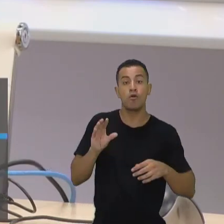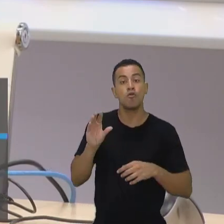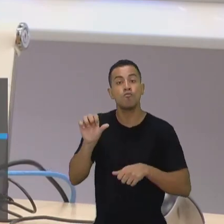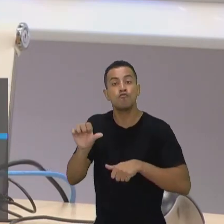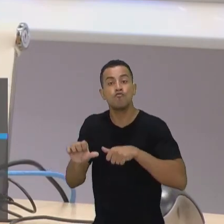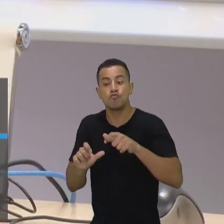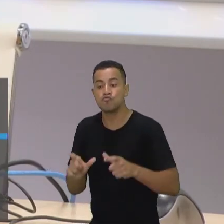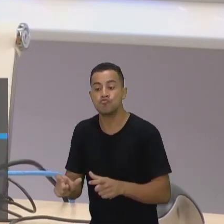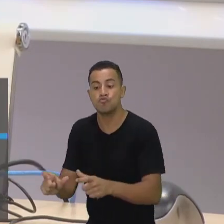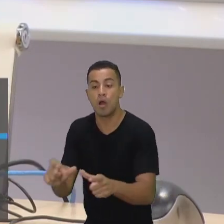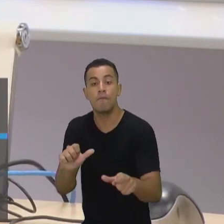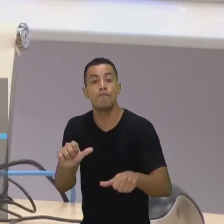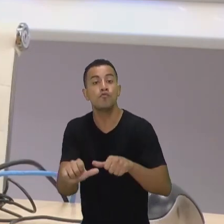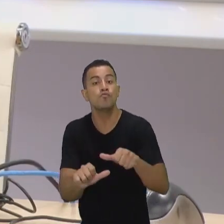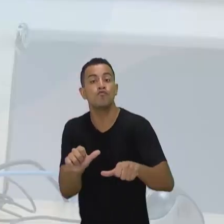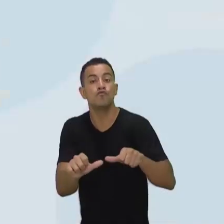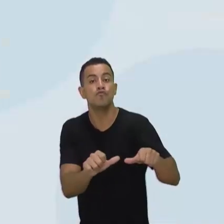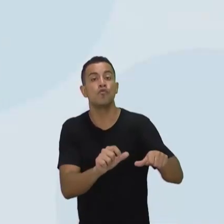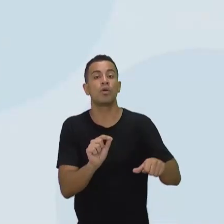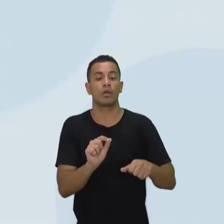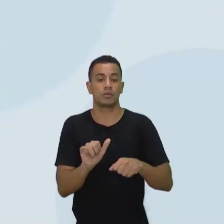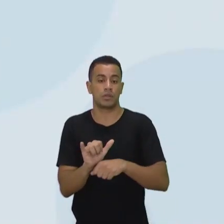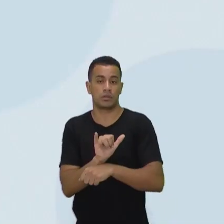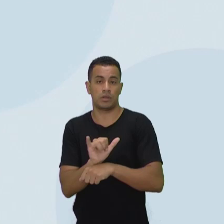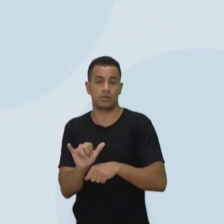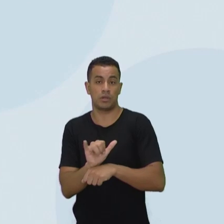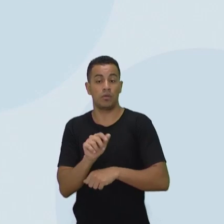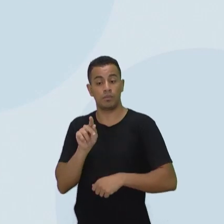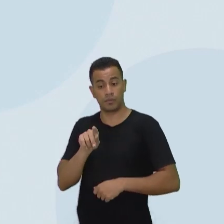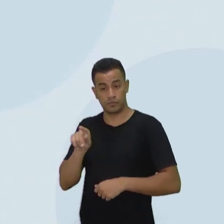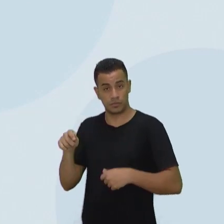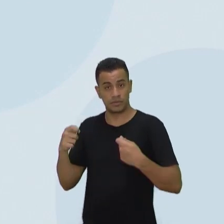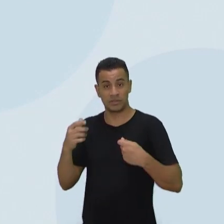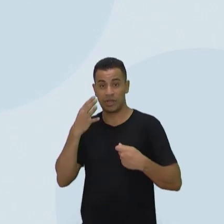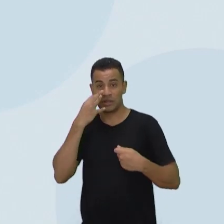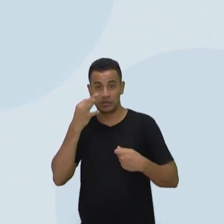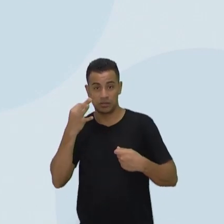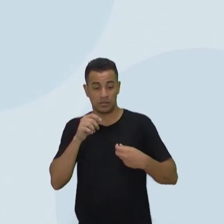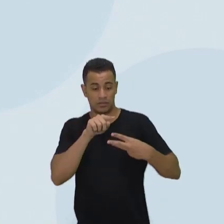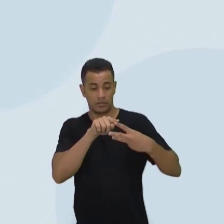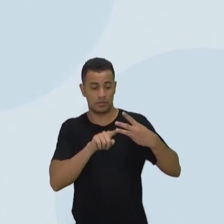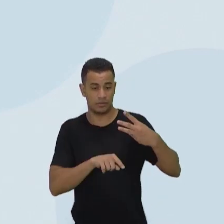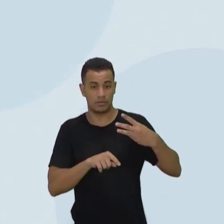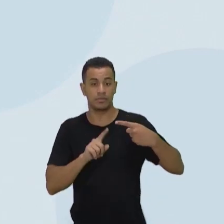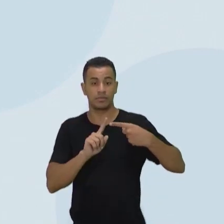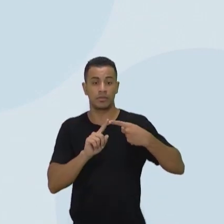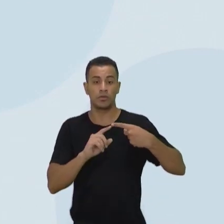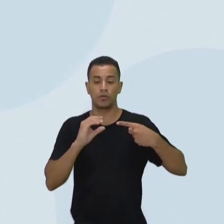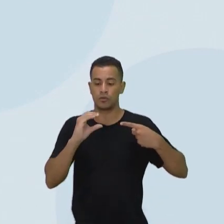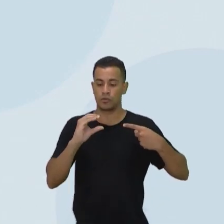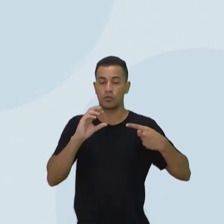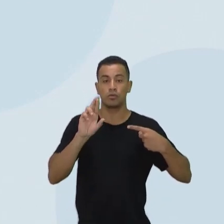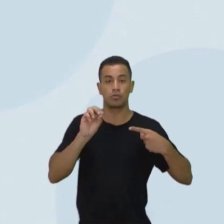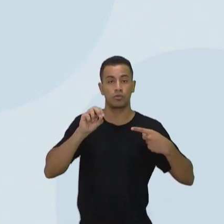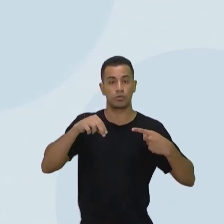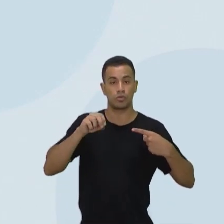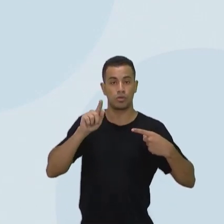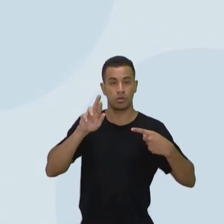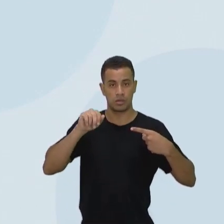ele tem 3 fatores aí que ele deve prestar atenção. O cronograma, que é o número das estações, né?